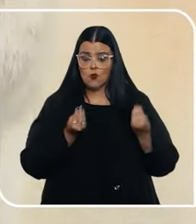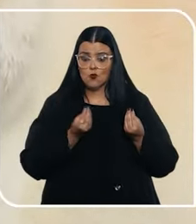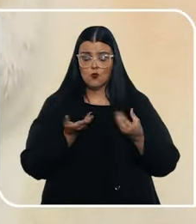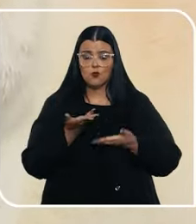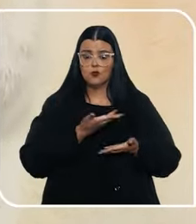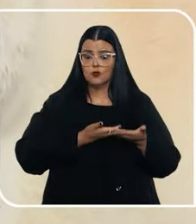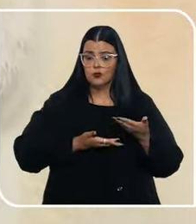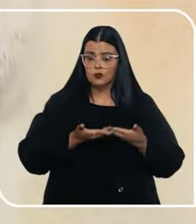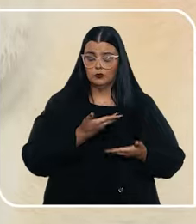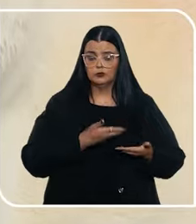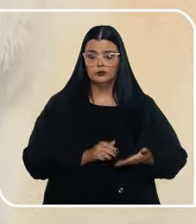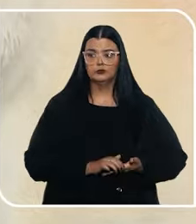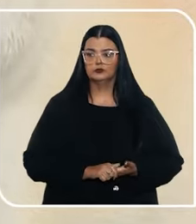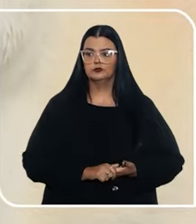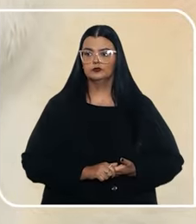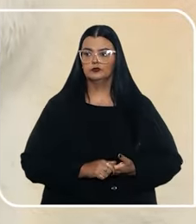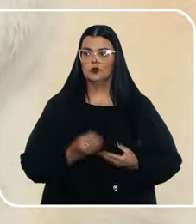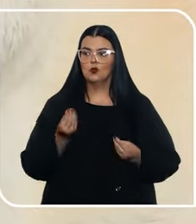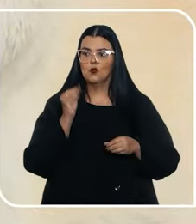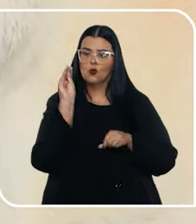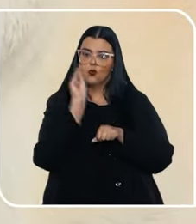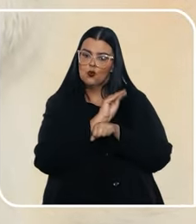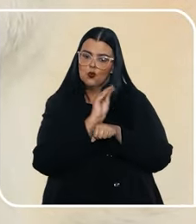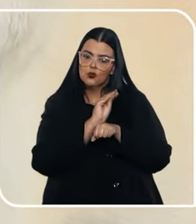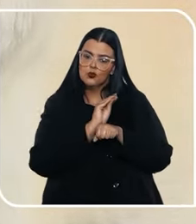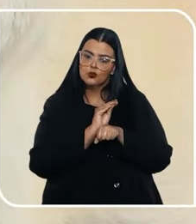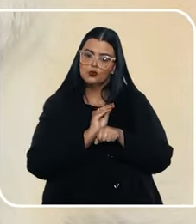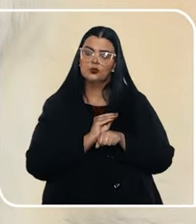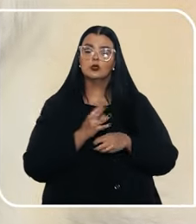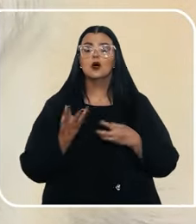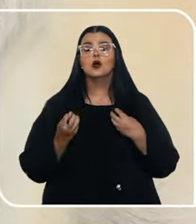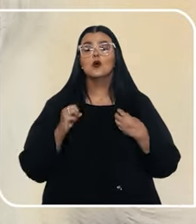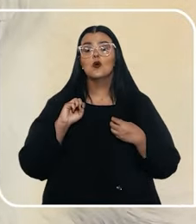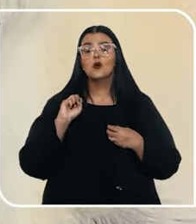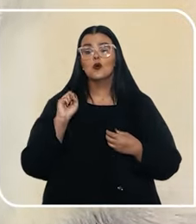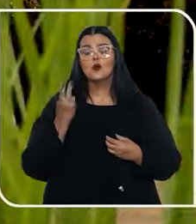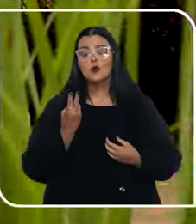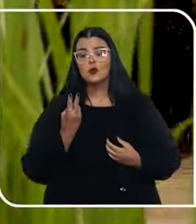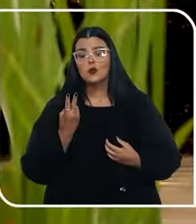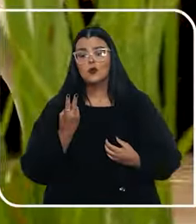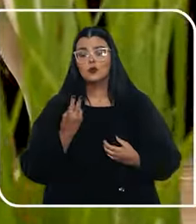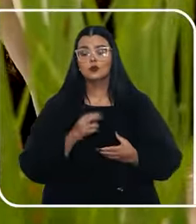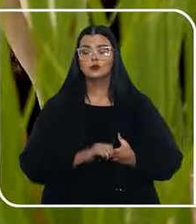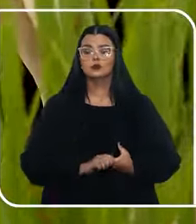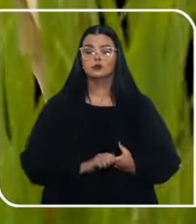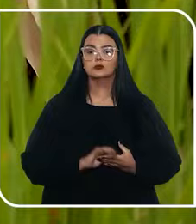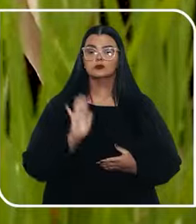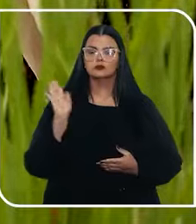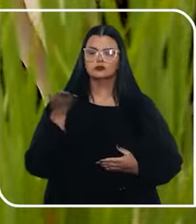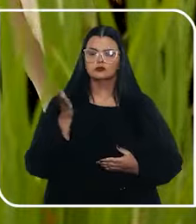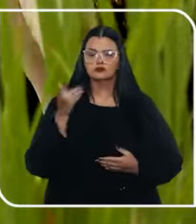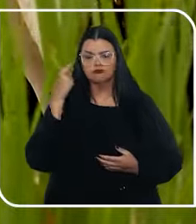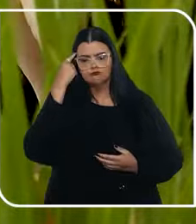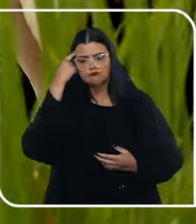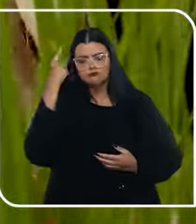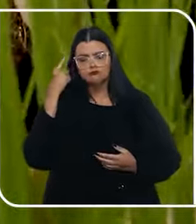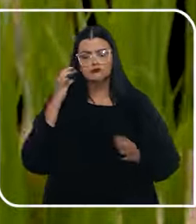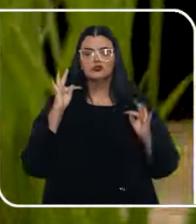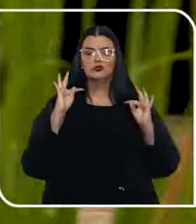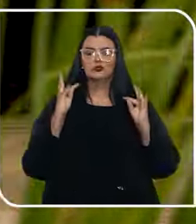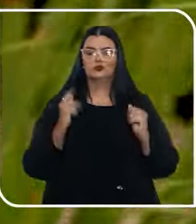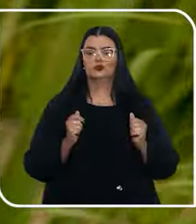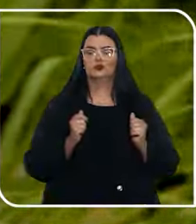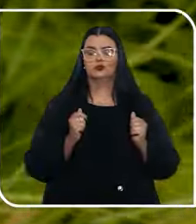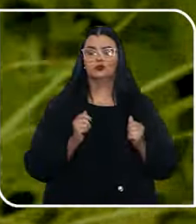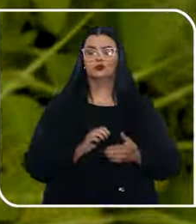pensaram em conjunto como seria os cuidados com ela? Ou você já chegou, já idealizou tudo e já